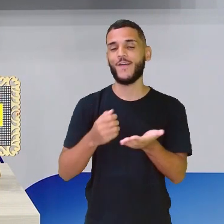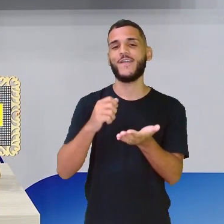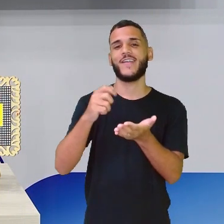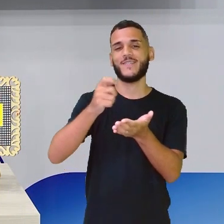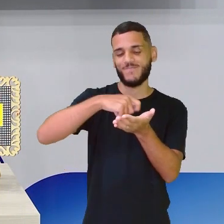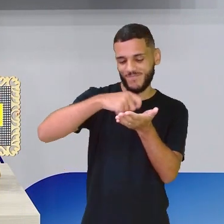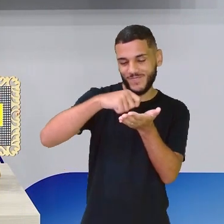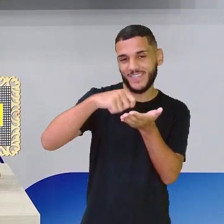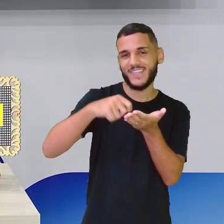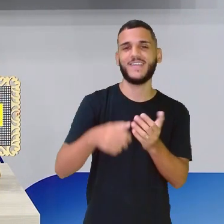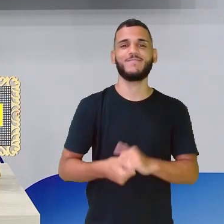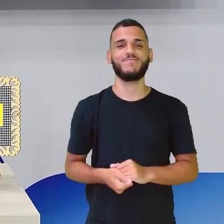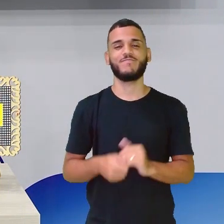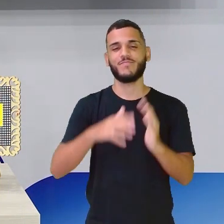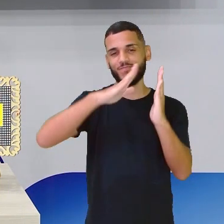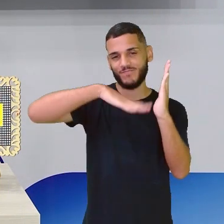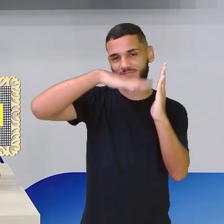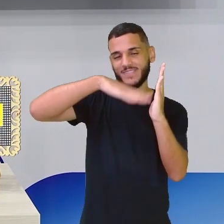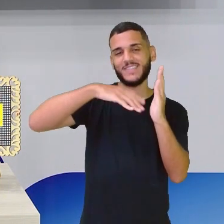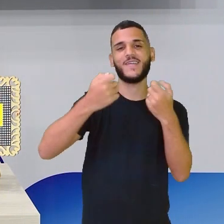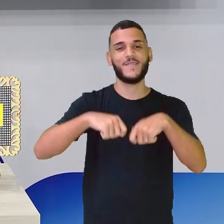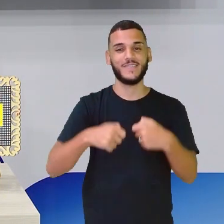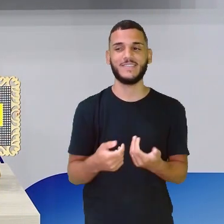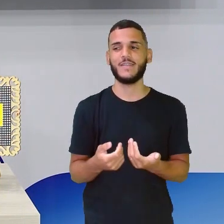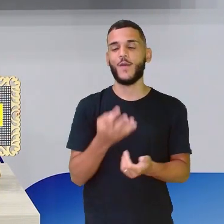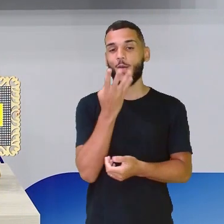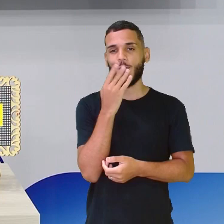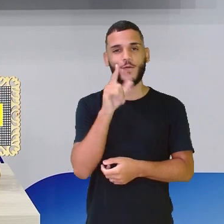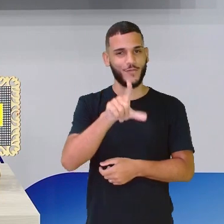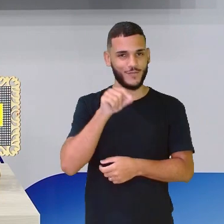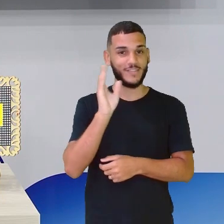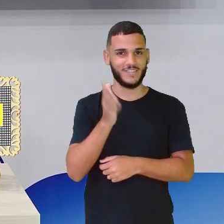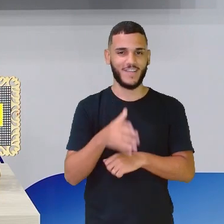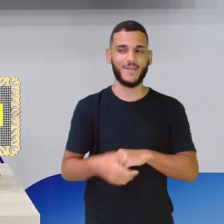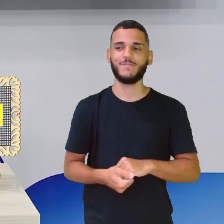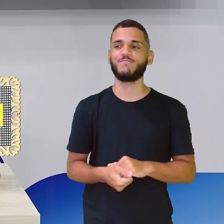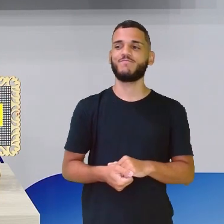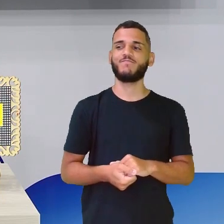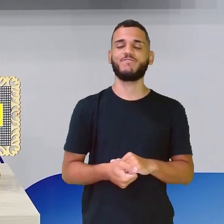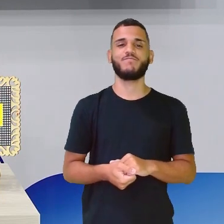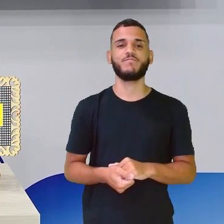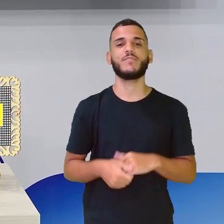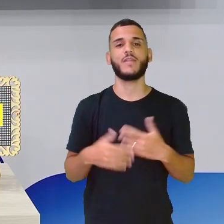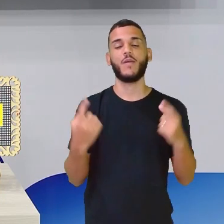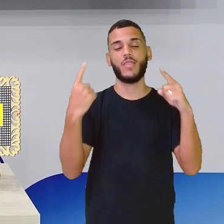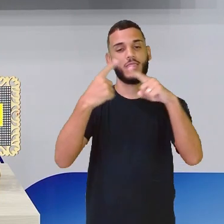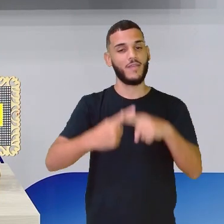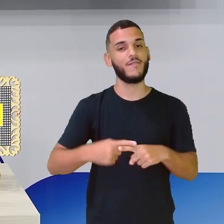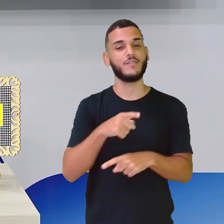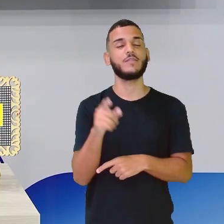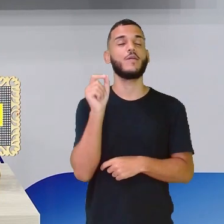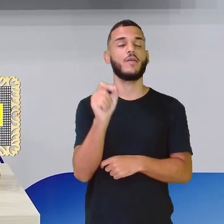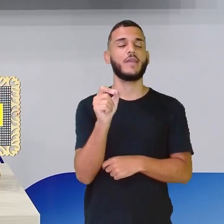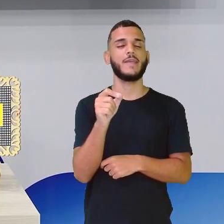essas cores aqui que a gente já selecionou, tá? Eu desafio vocês também, gente,